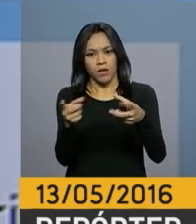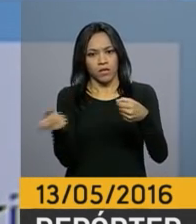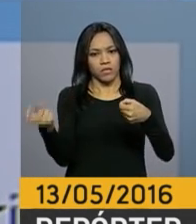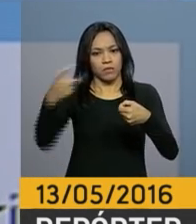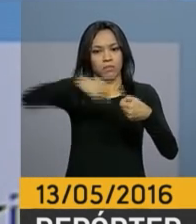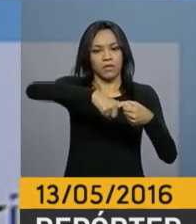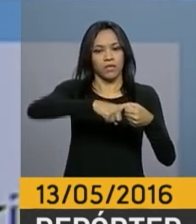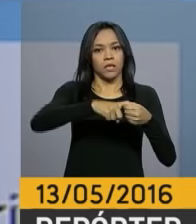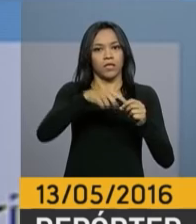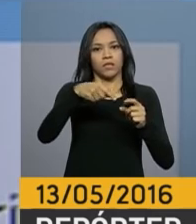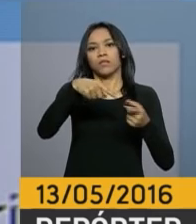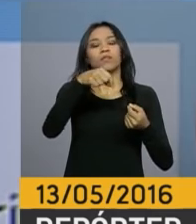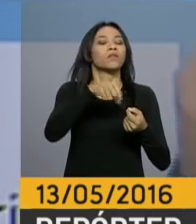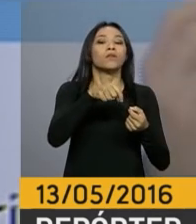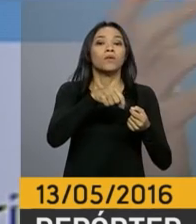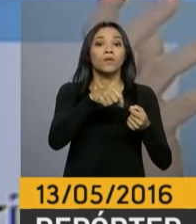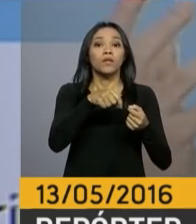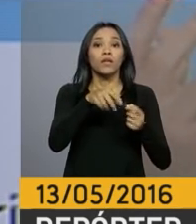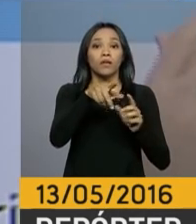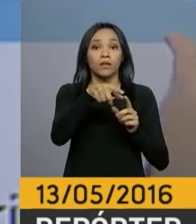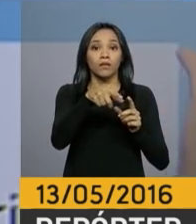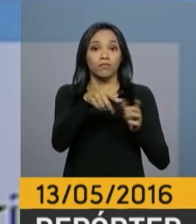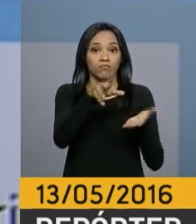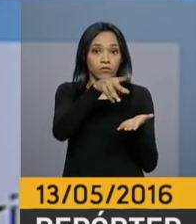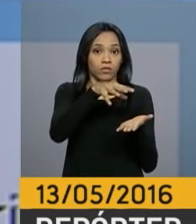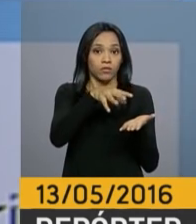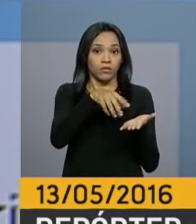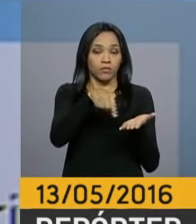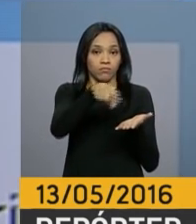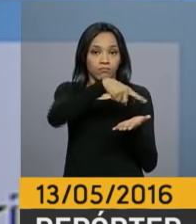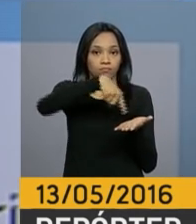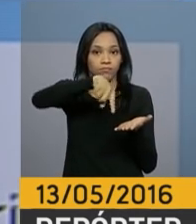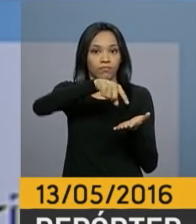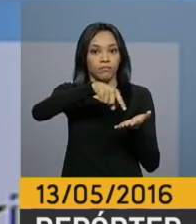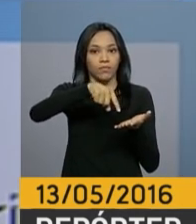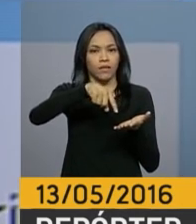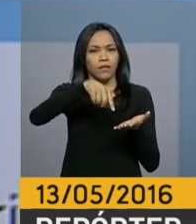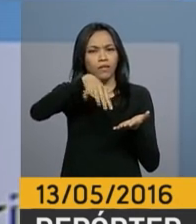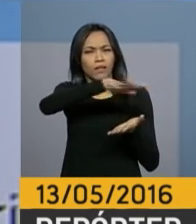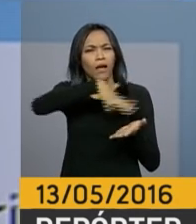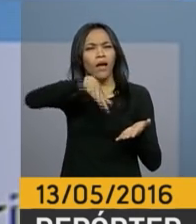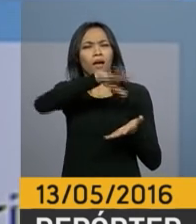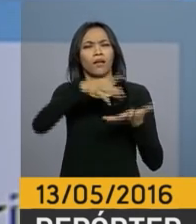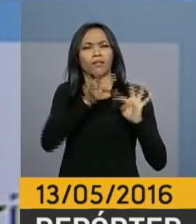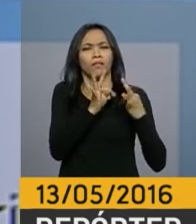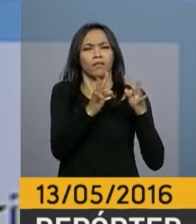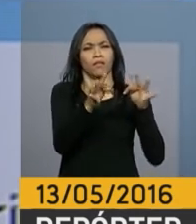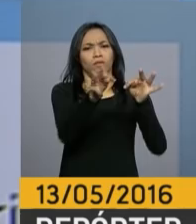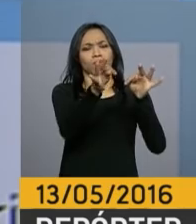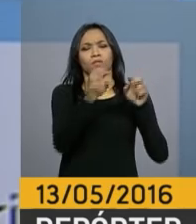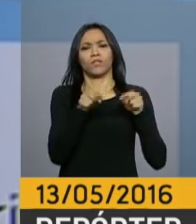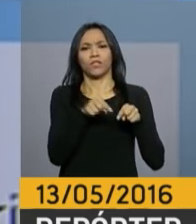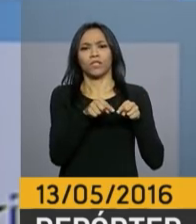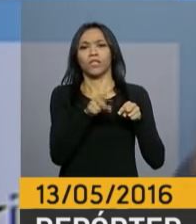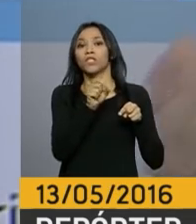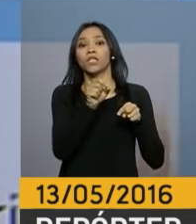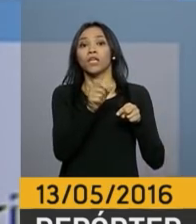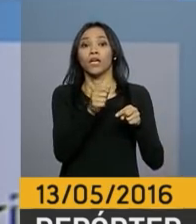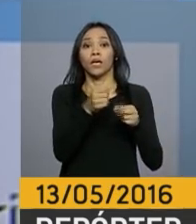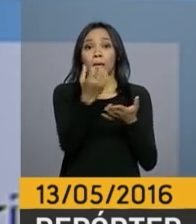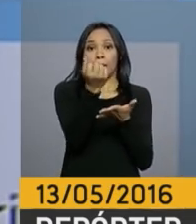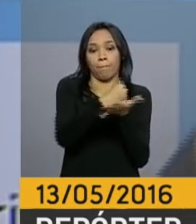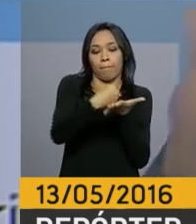parcerias para desenvolvimento produtivo para inter internação da tecnologia de medicamentos